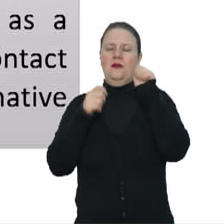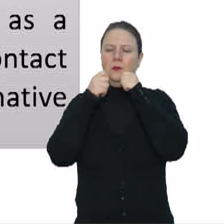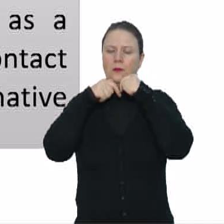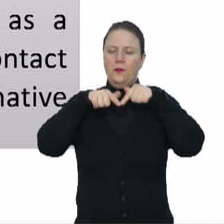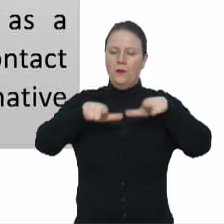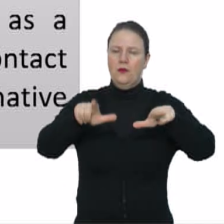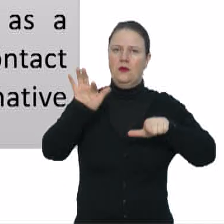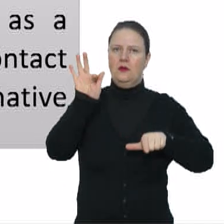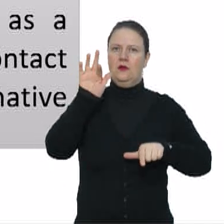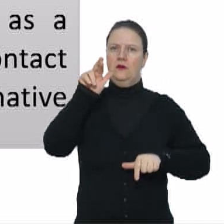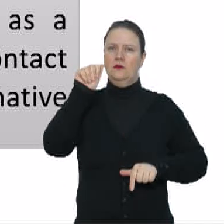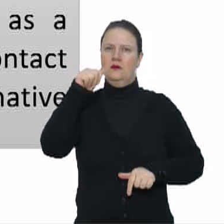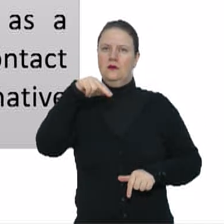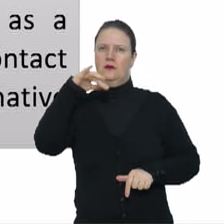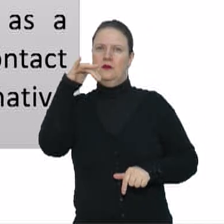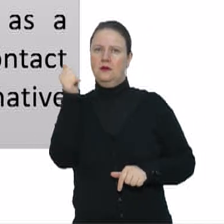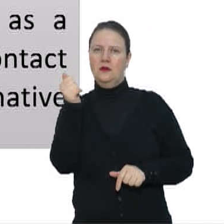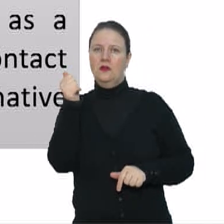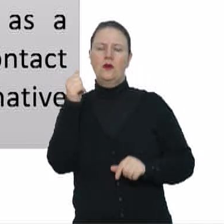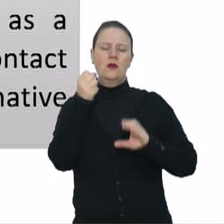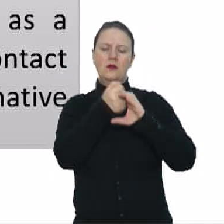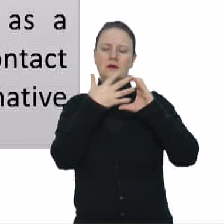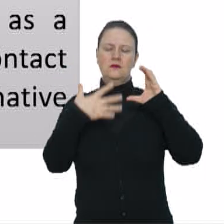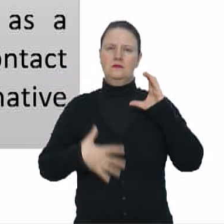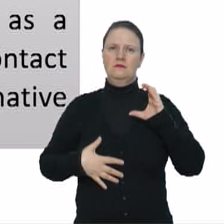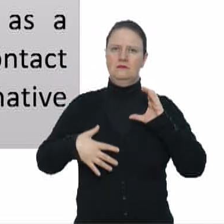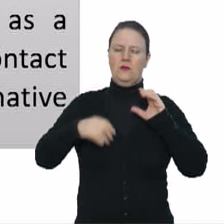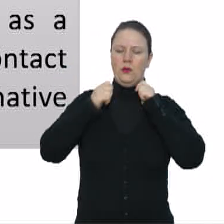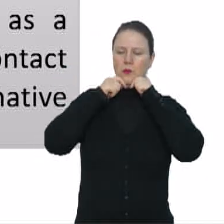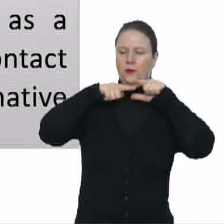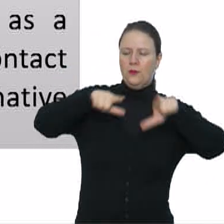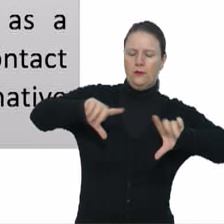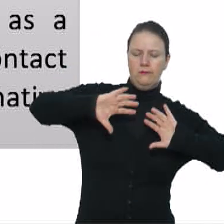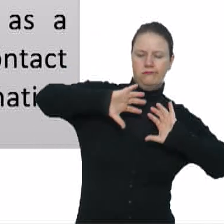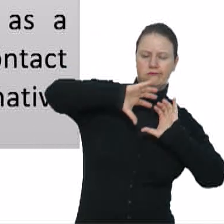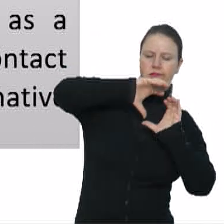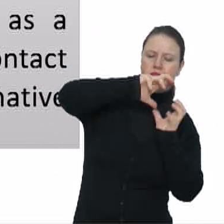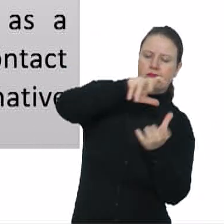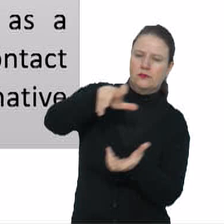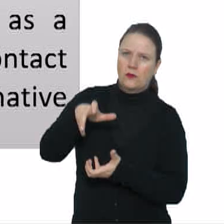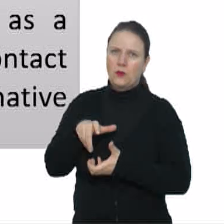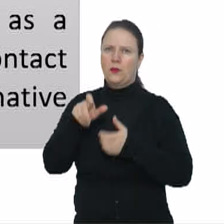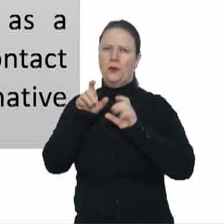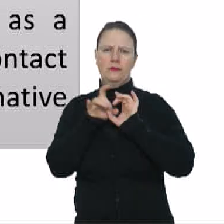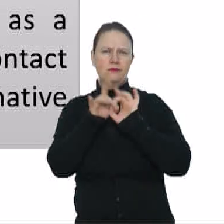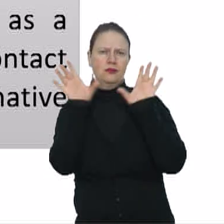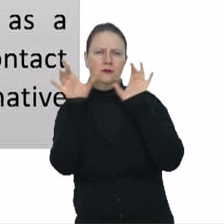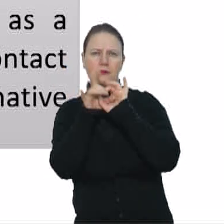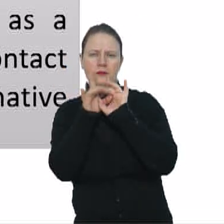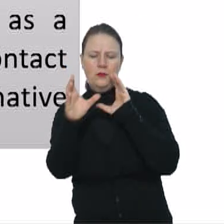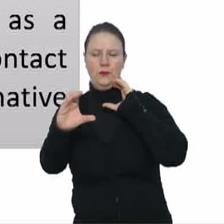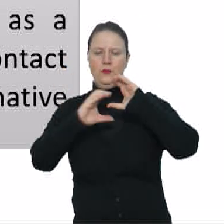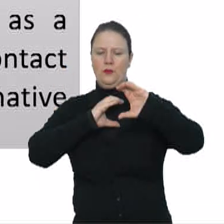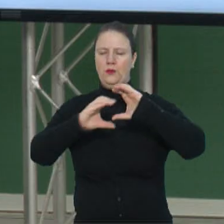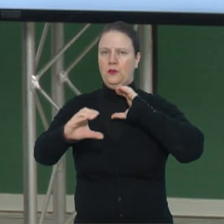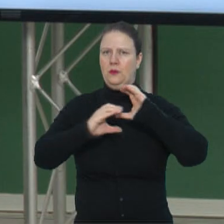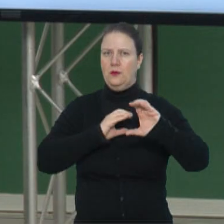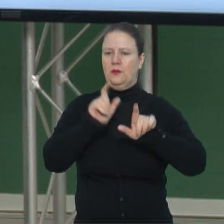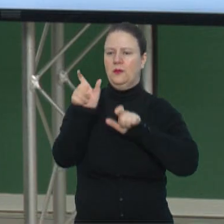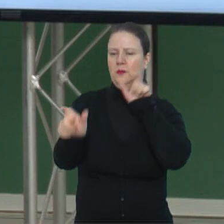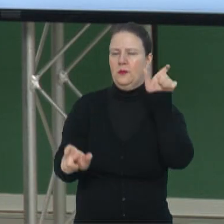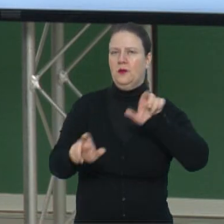porque caracteriza-se como uma língua internacional, porque possibilita a comunicação entre pessoas de diferentes